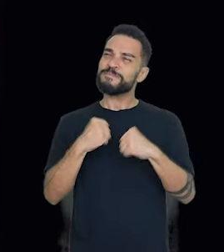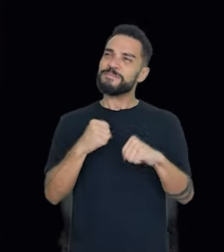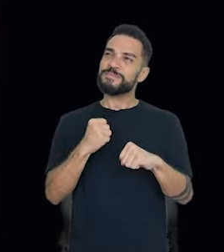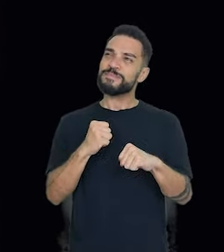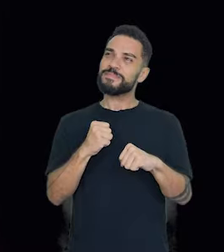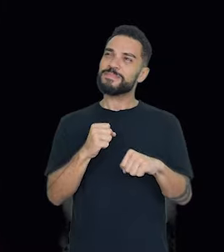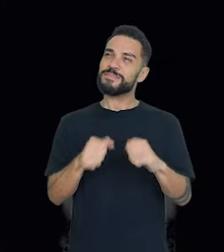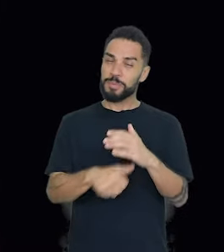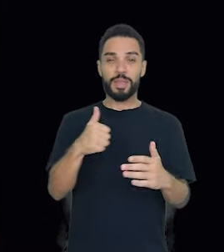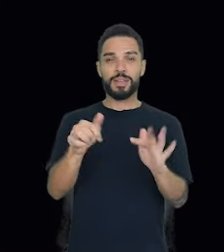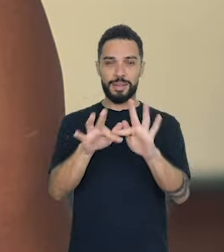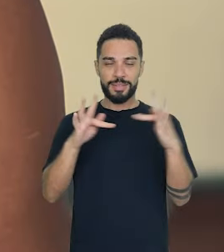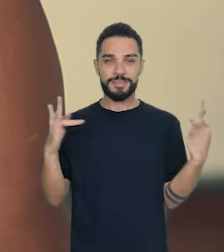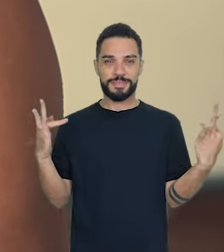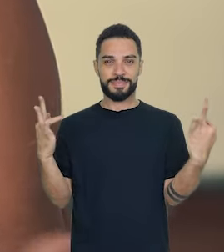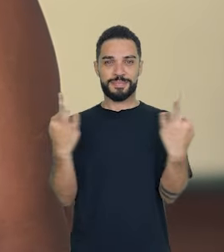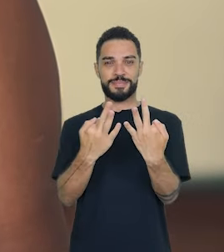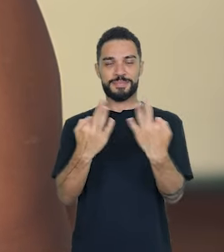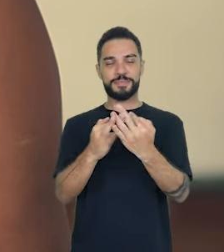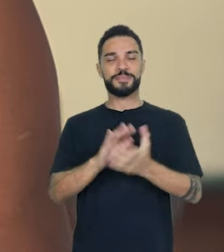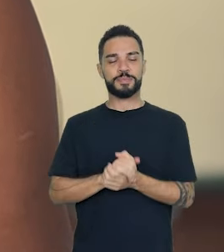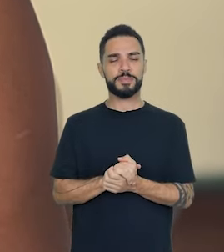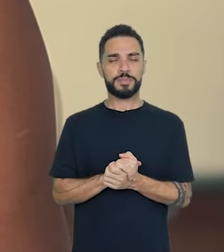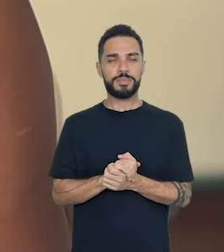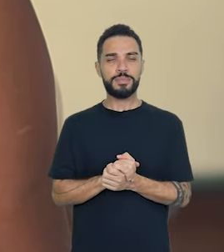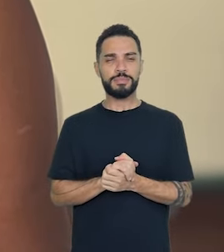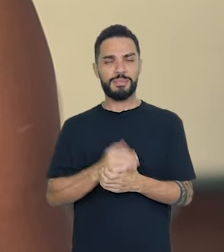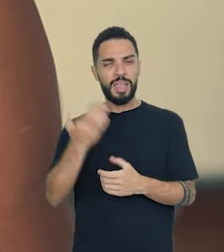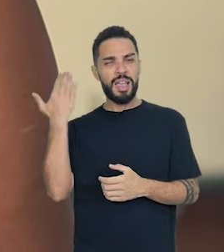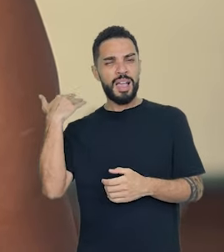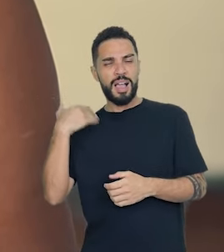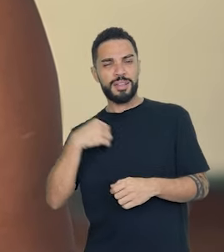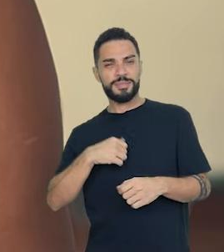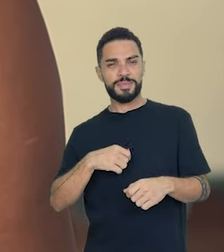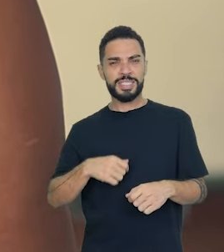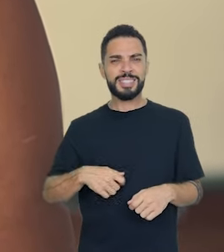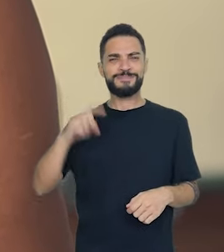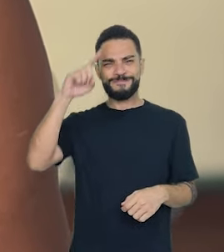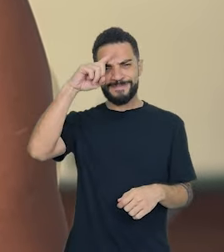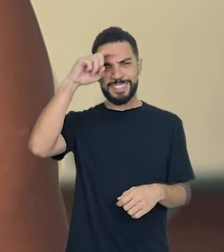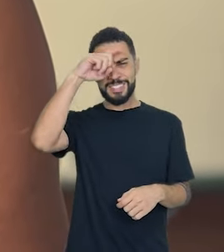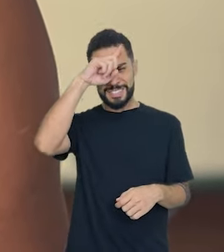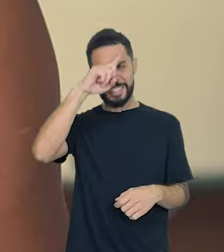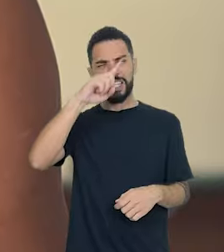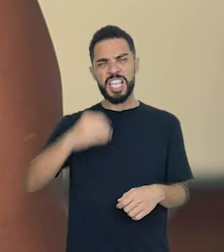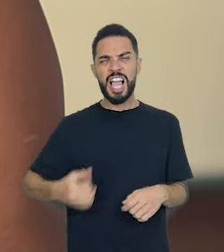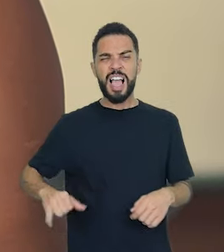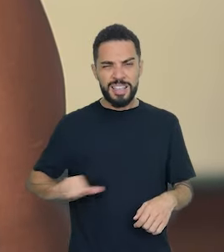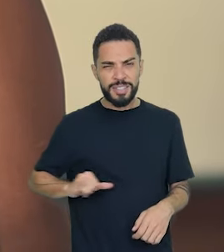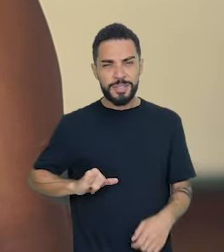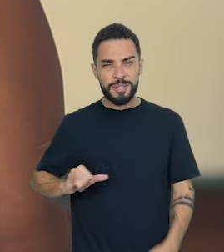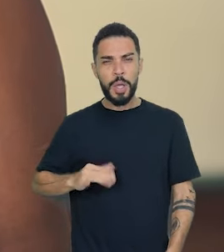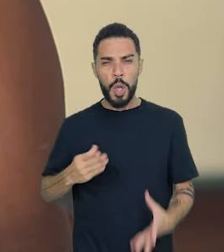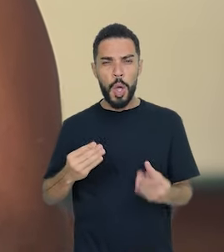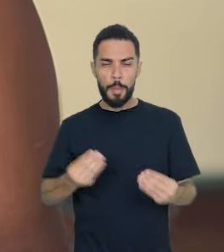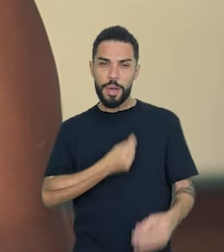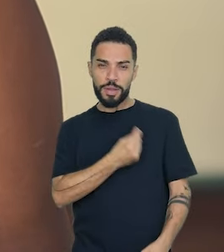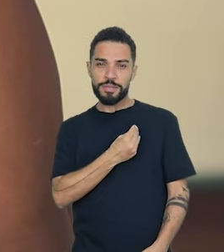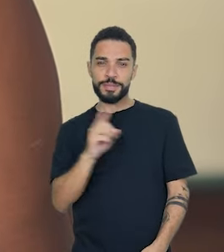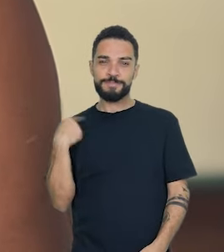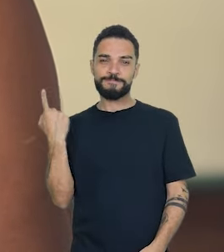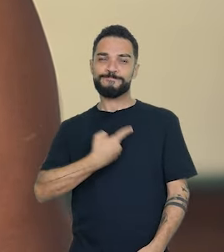Em primeiro lugar, a família. Ele tinha passado momentos bem difíceis na vida e foi ali que a gente